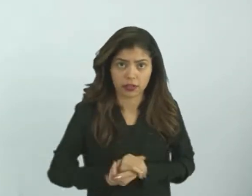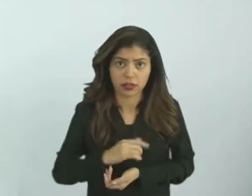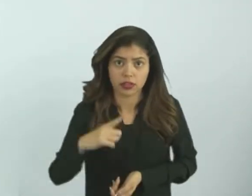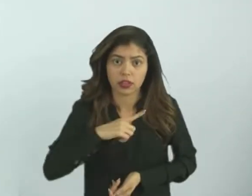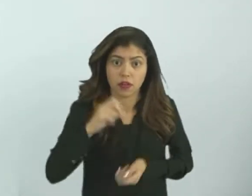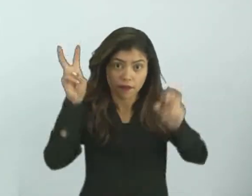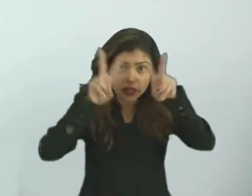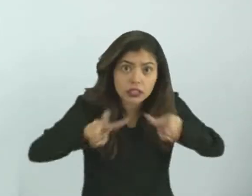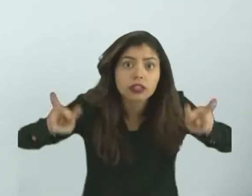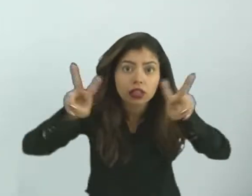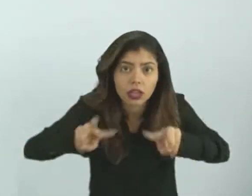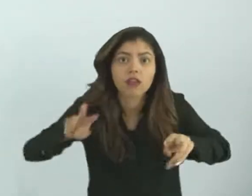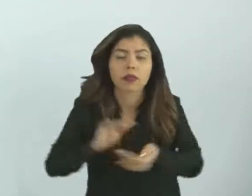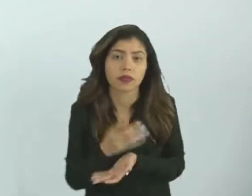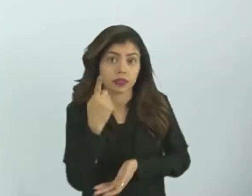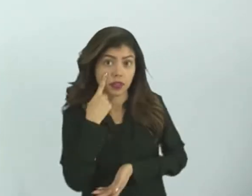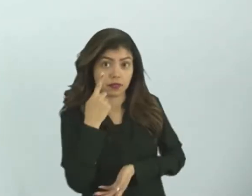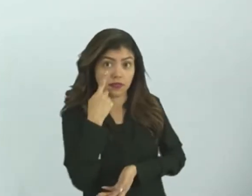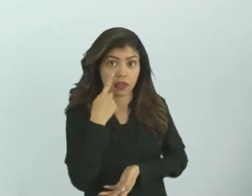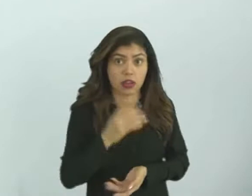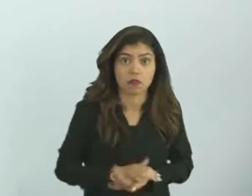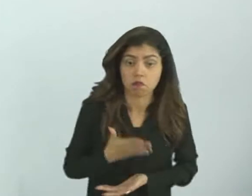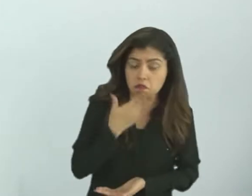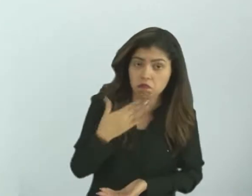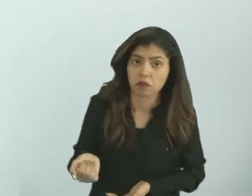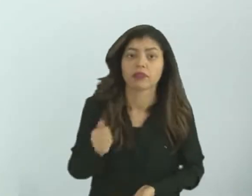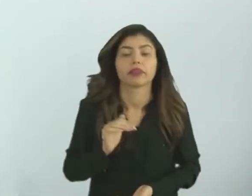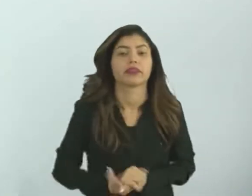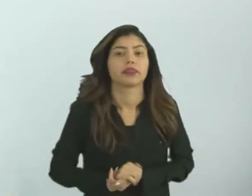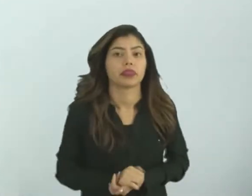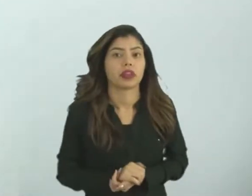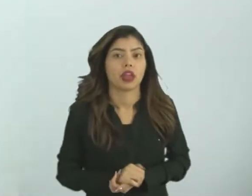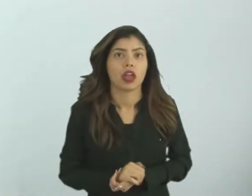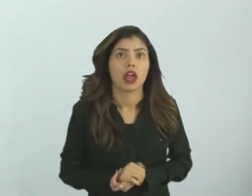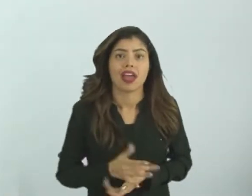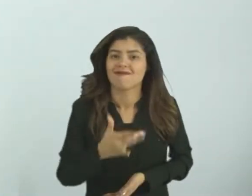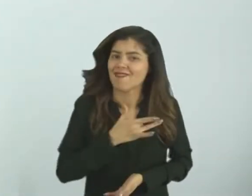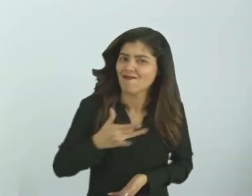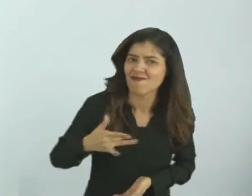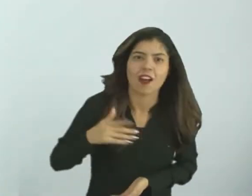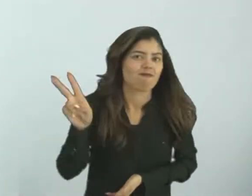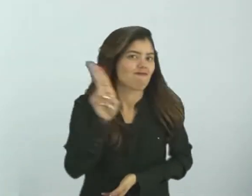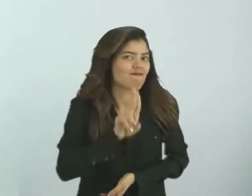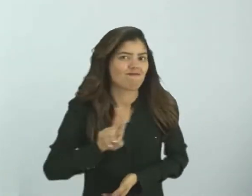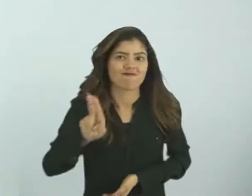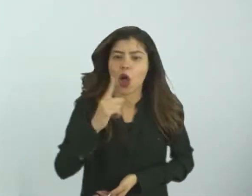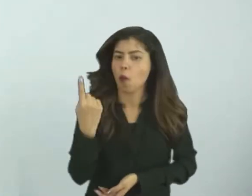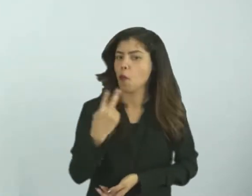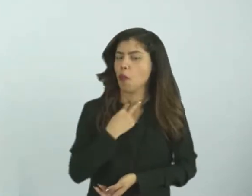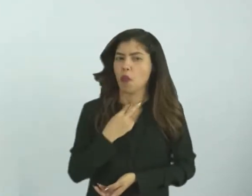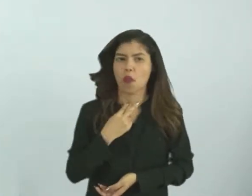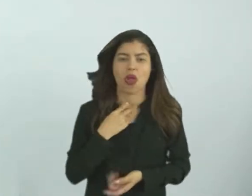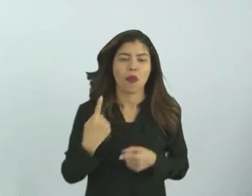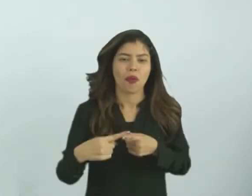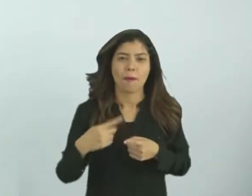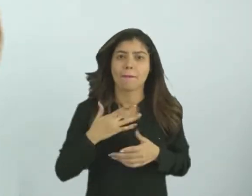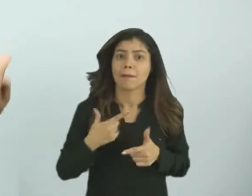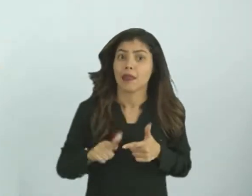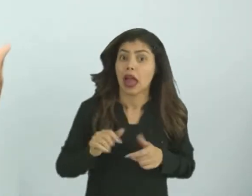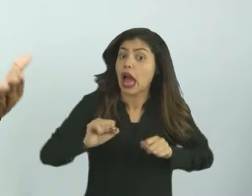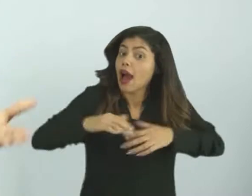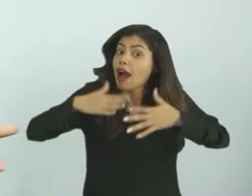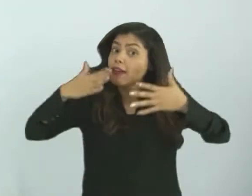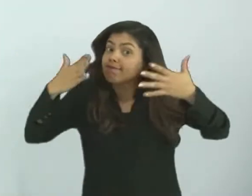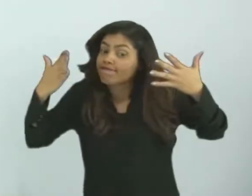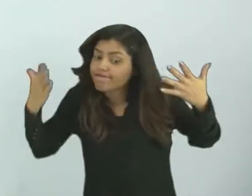bem visíveis, para que vocês vejam que não é saudável a utilização desses esteroides anabolizantes, a não